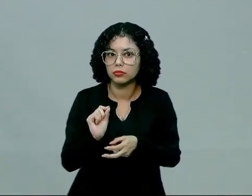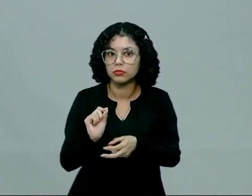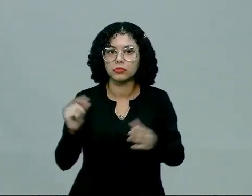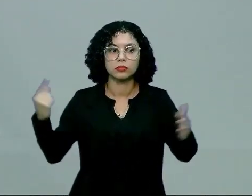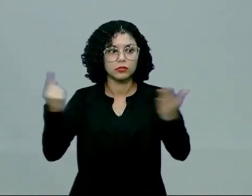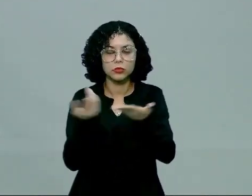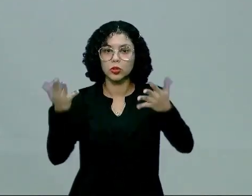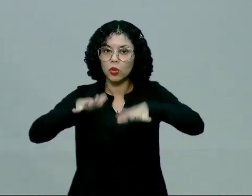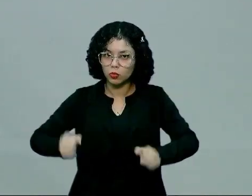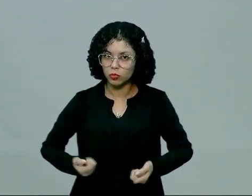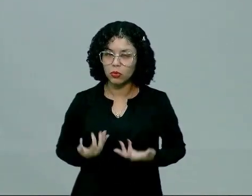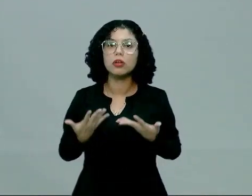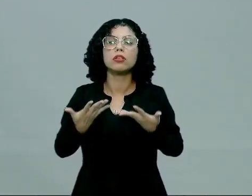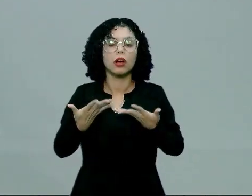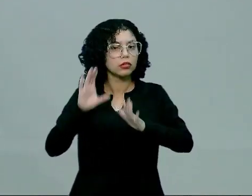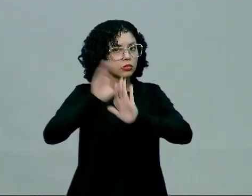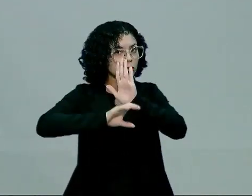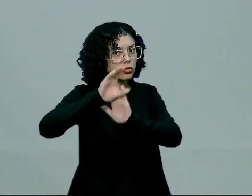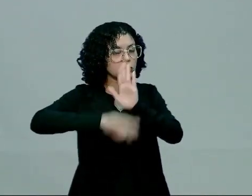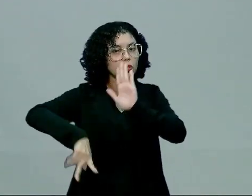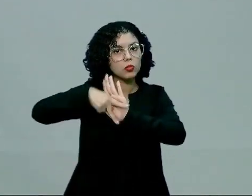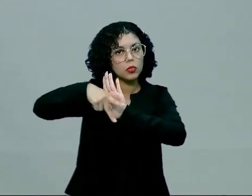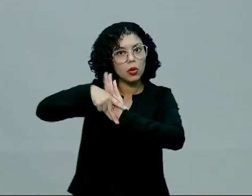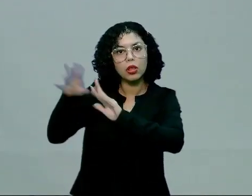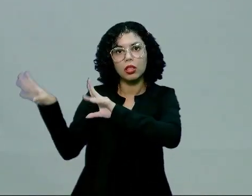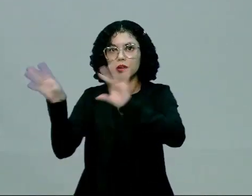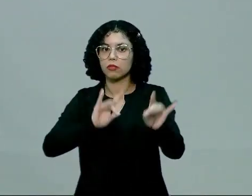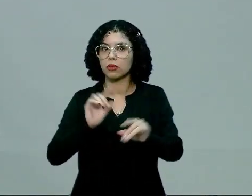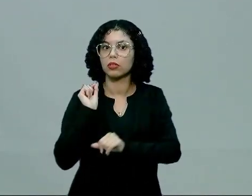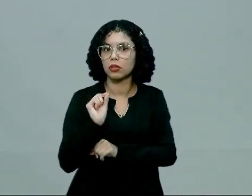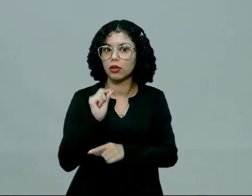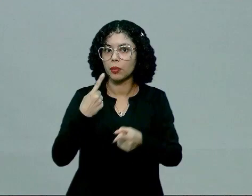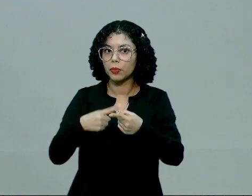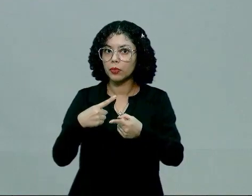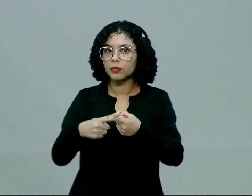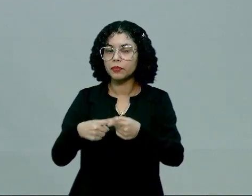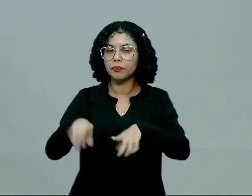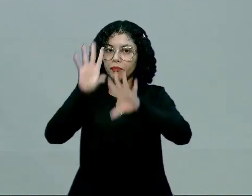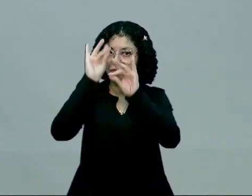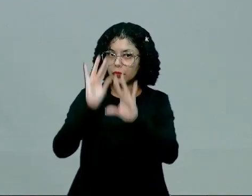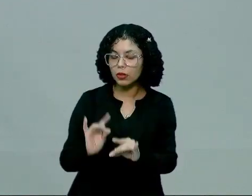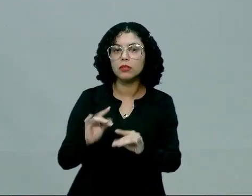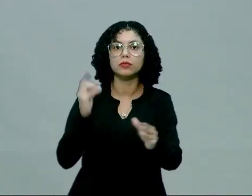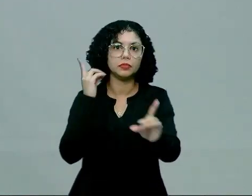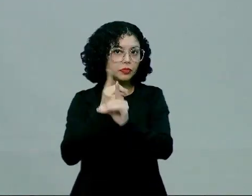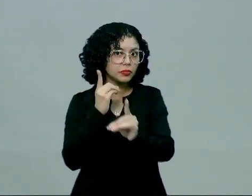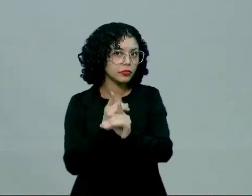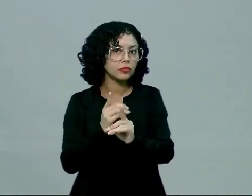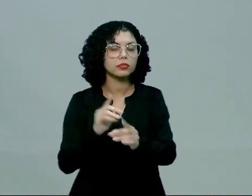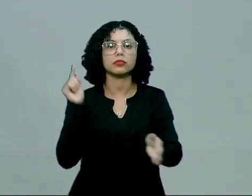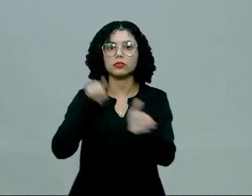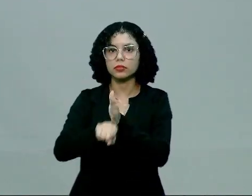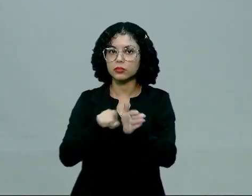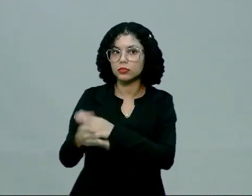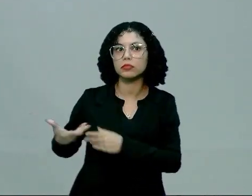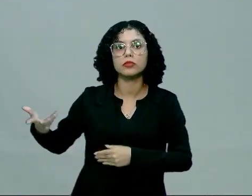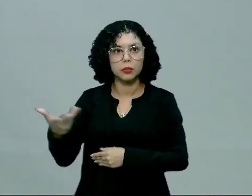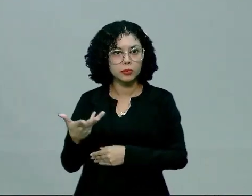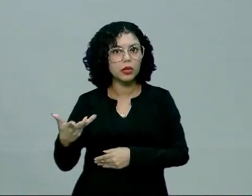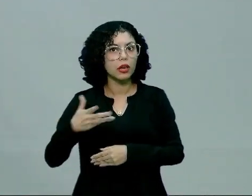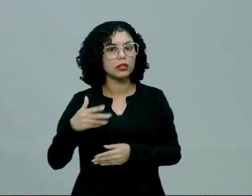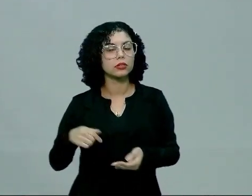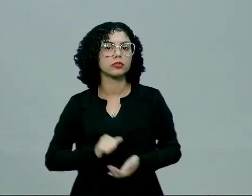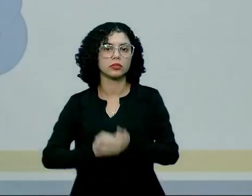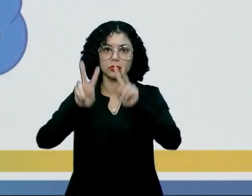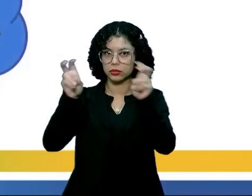inserir incorporar esses conceitos e é importante a gente levá-lo porque a gente acaba destacando identificando as questões certas com base nessas